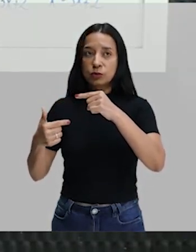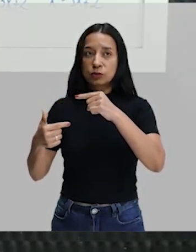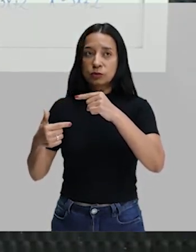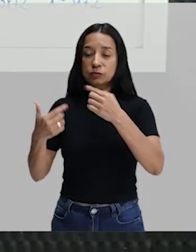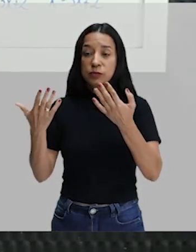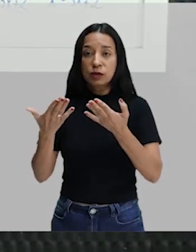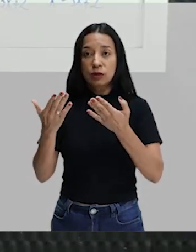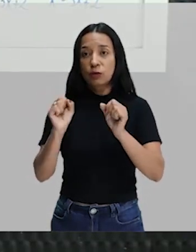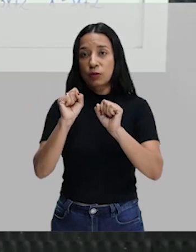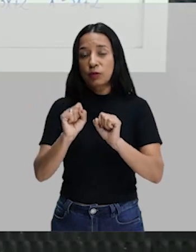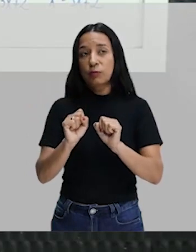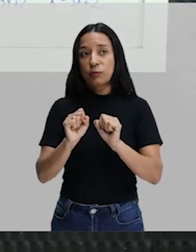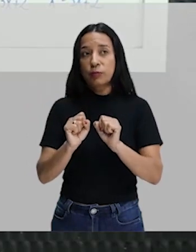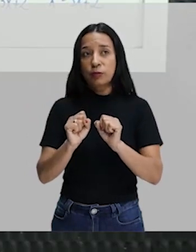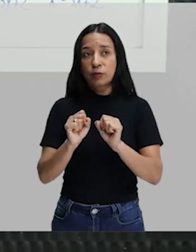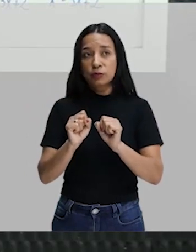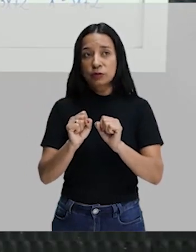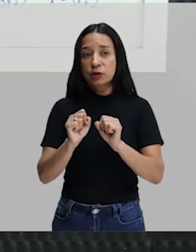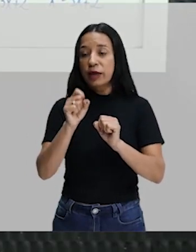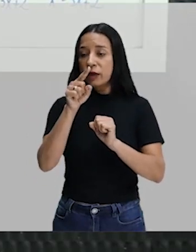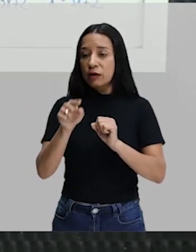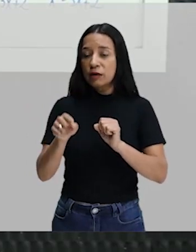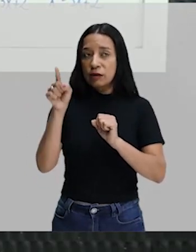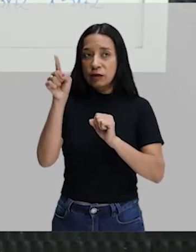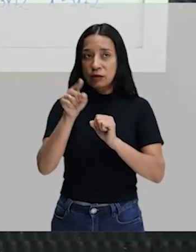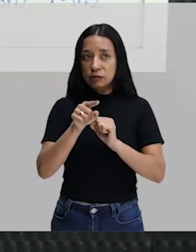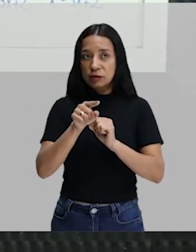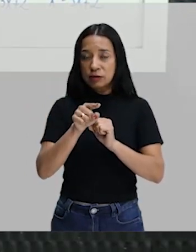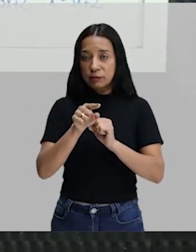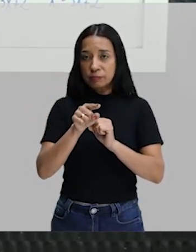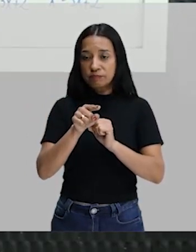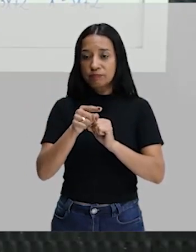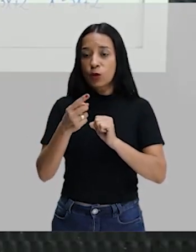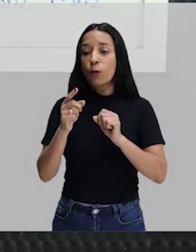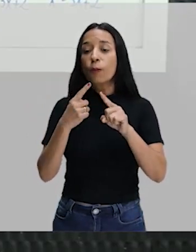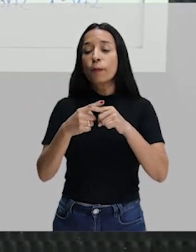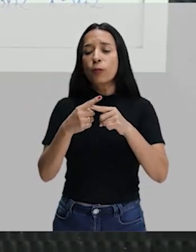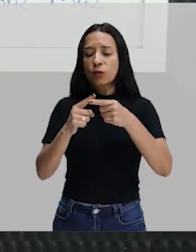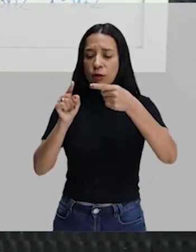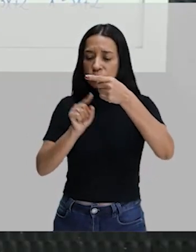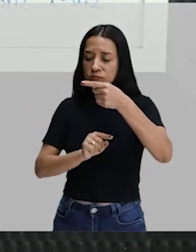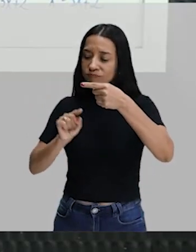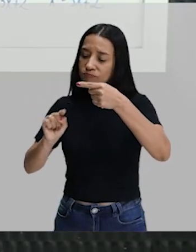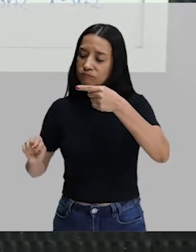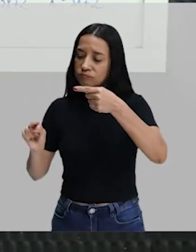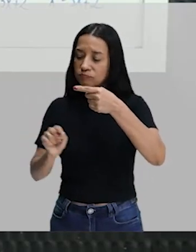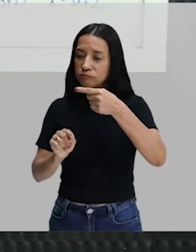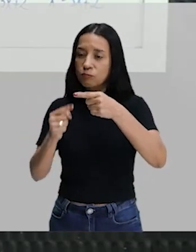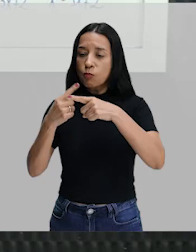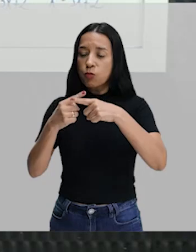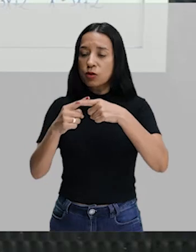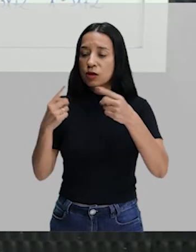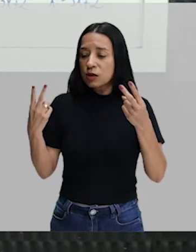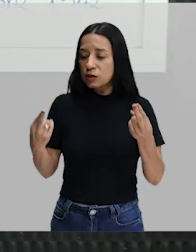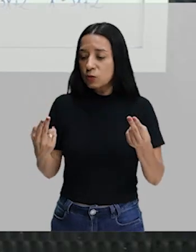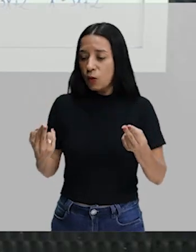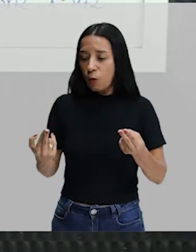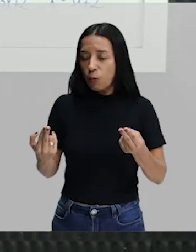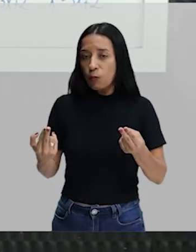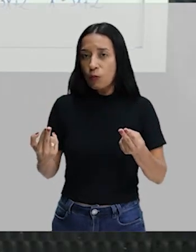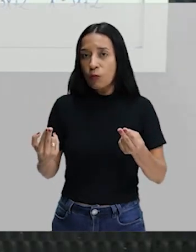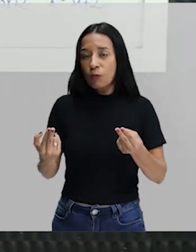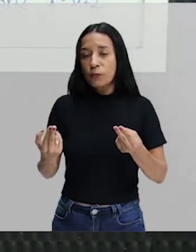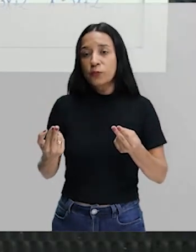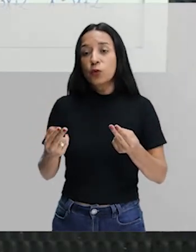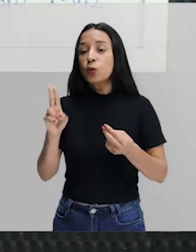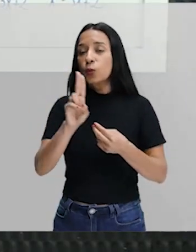Turma, agora você pode desconsiderar o denominador. É igual. Ó. Aí nós vamos usar o quê? A condição